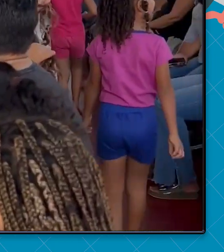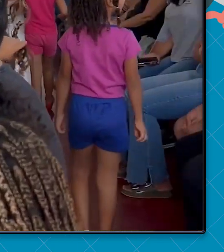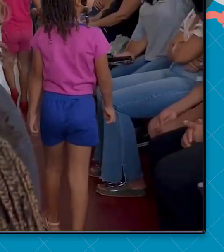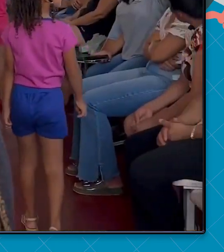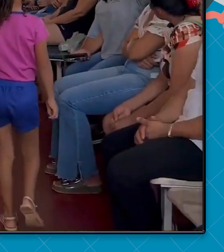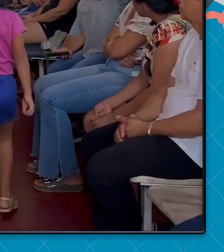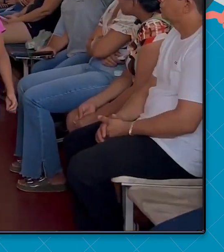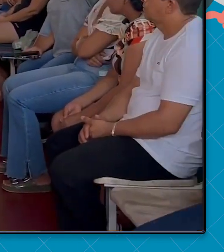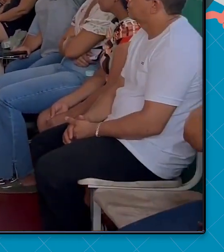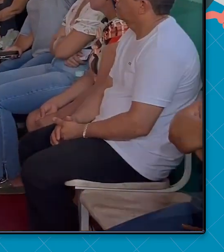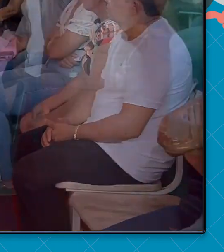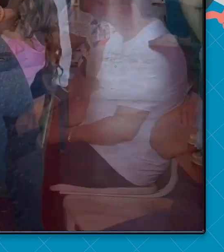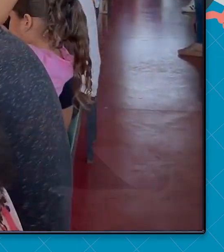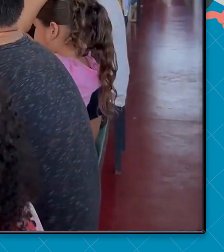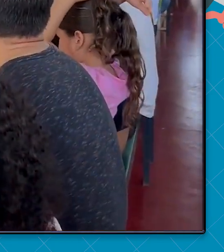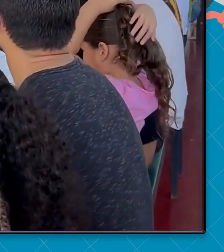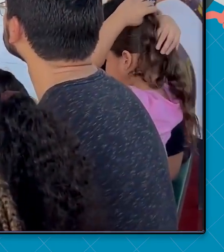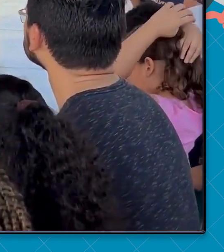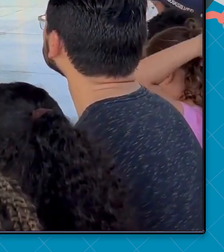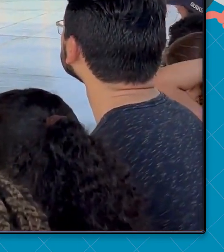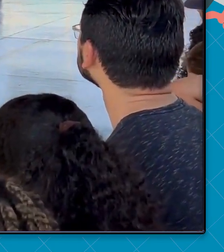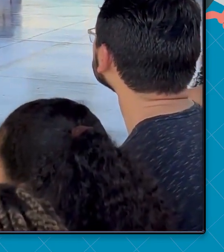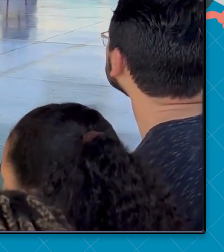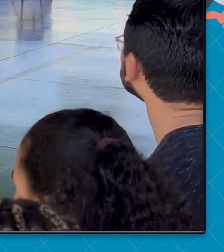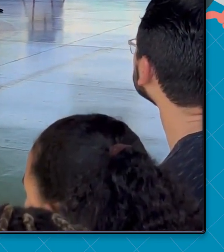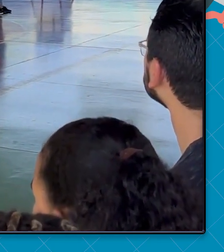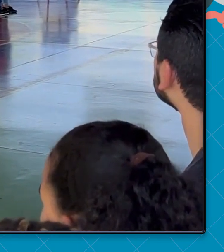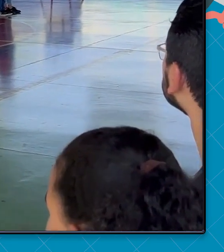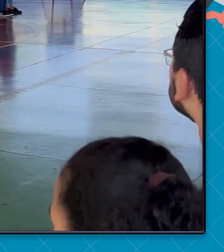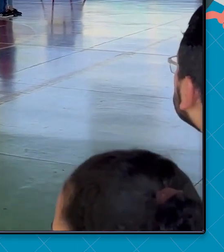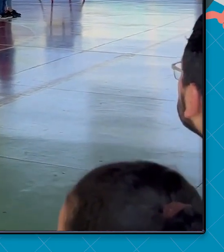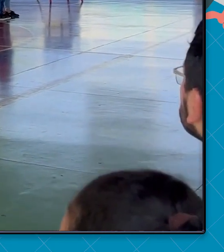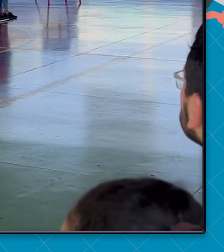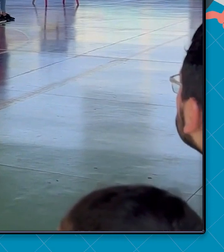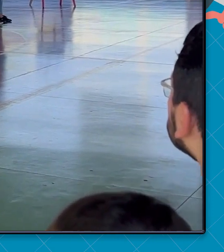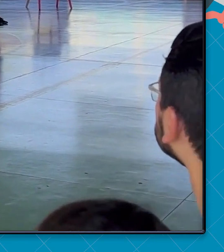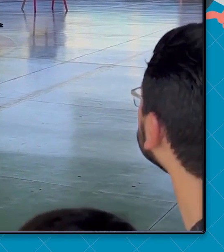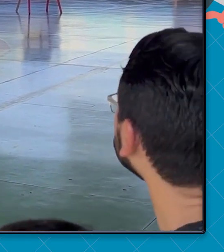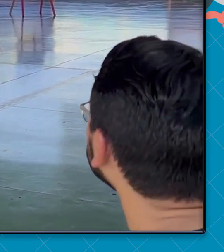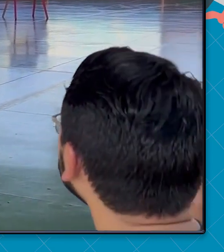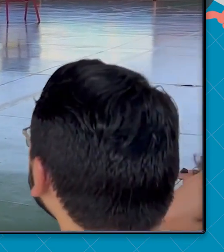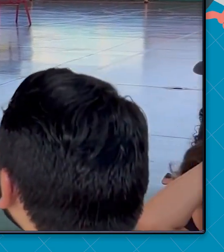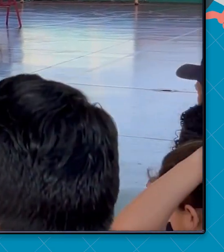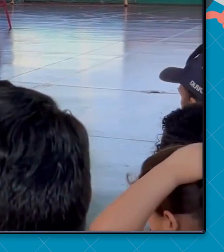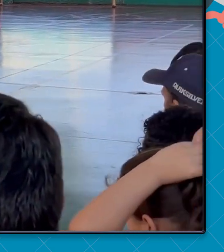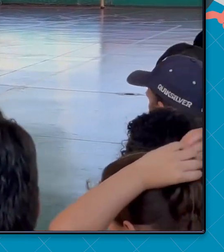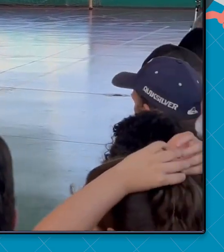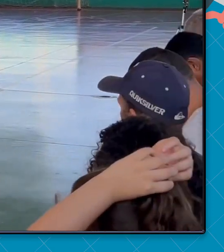Thank you.